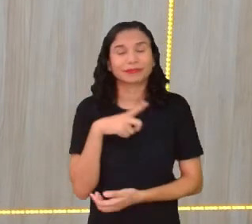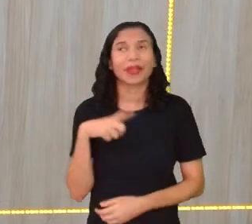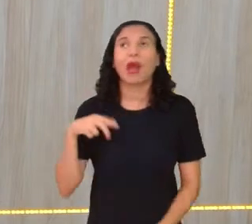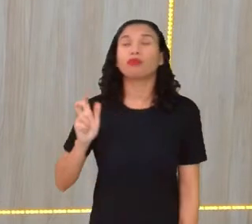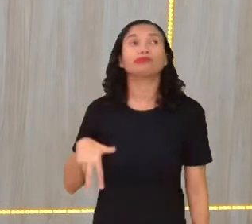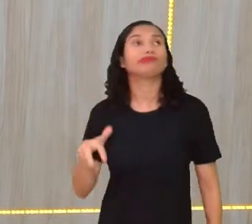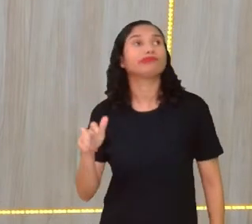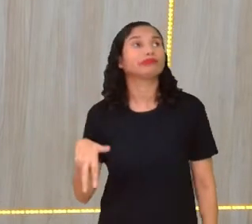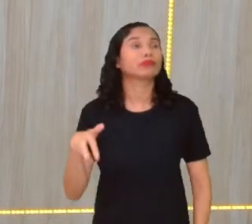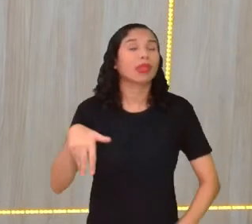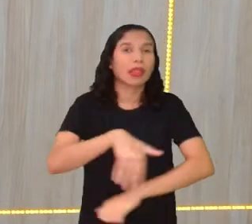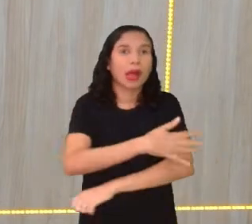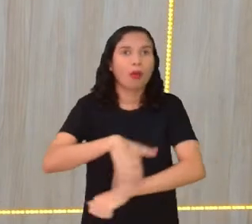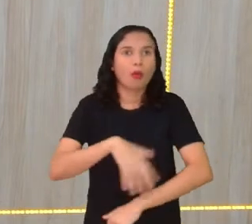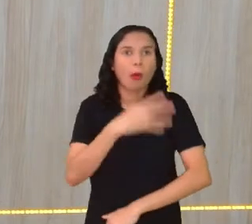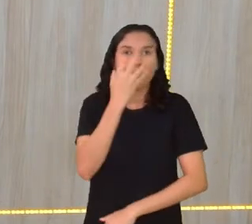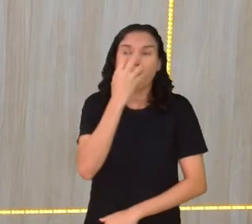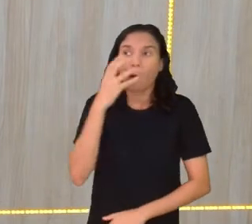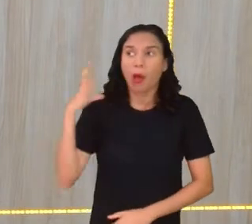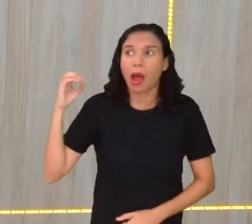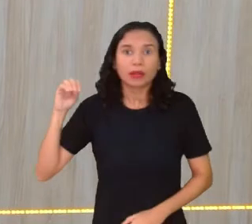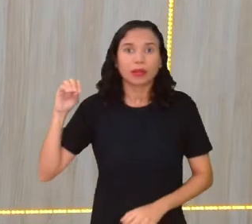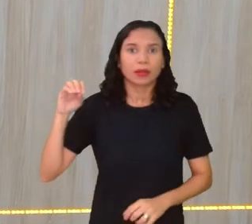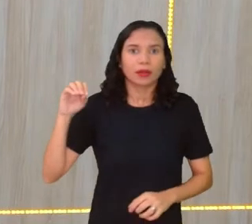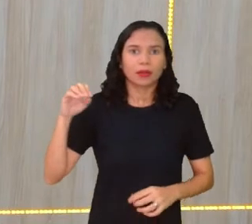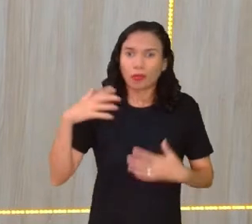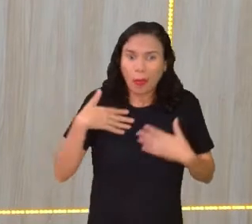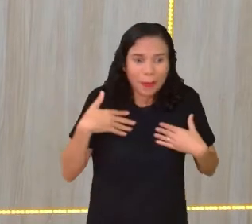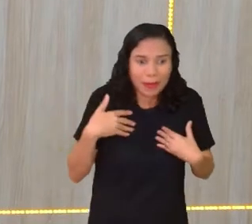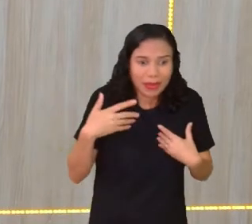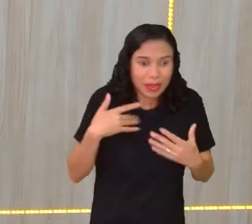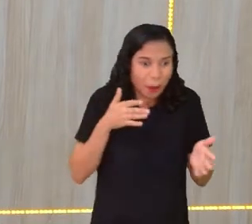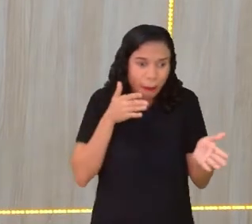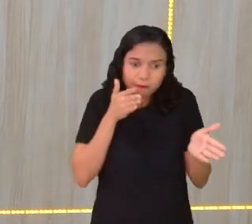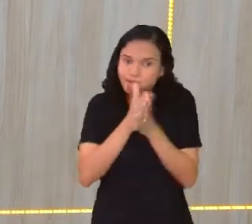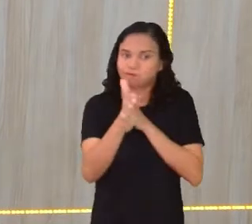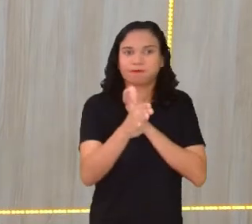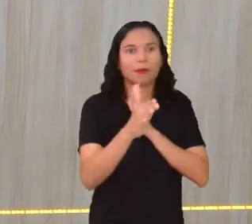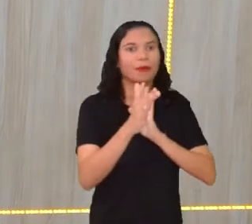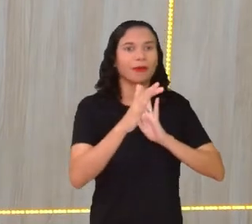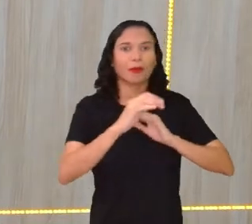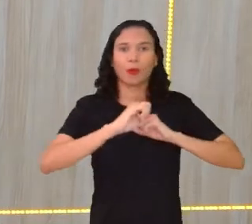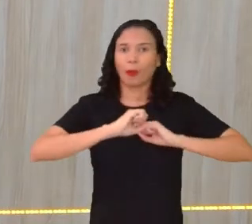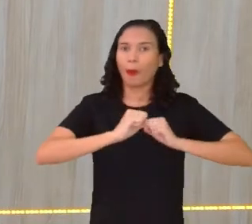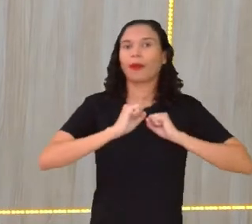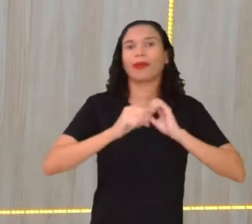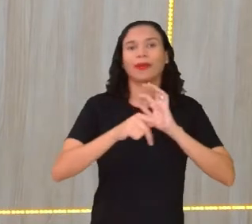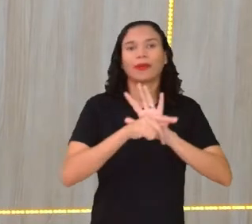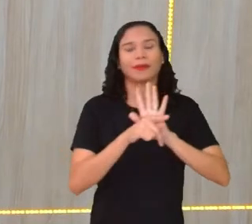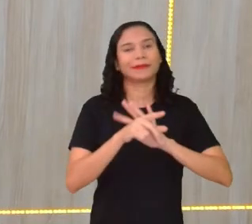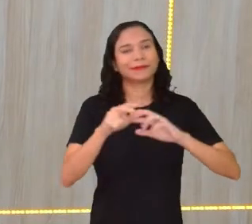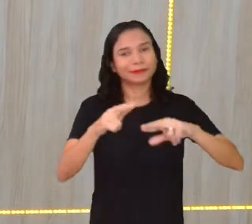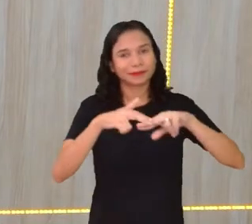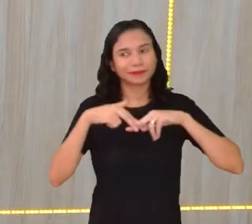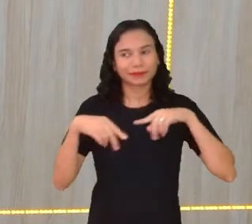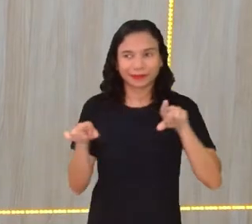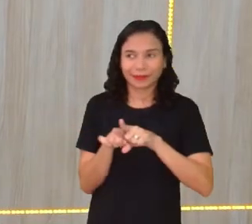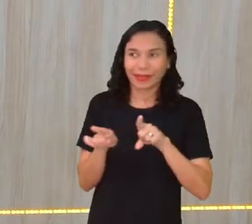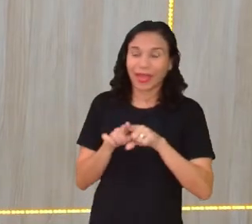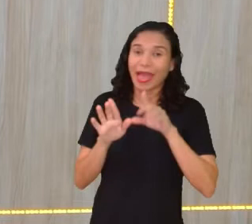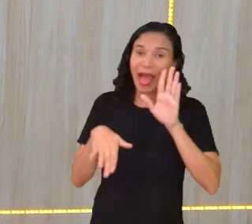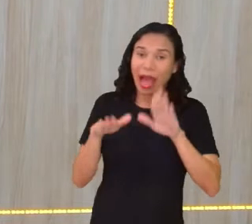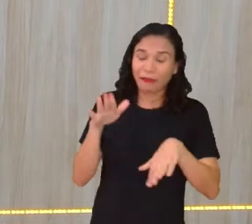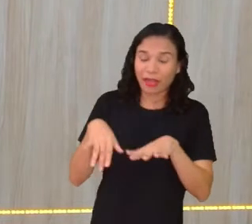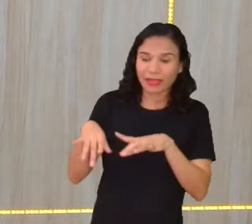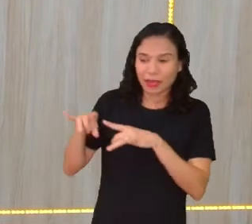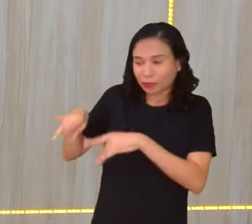andando no meio da rua, o cachorro latir, aí nem sempre para mim, e eu sair no carreirão. certo? E, inclusive, às vezes,